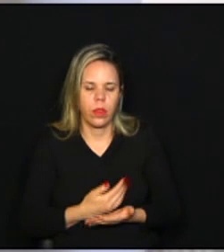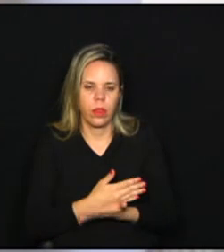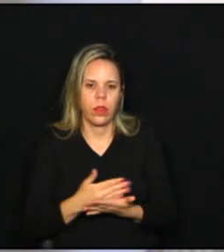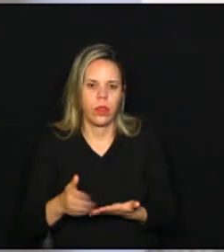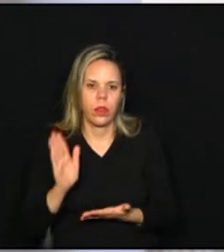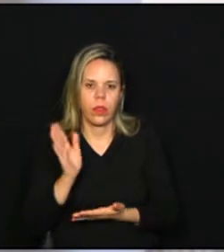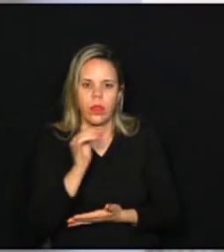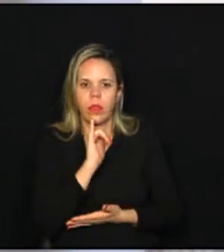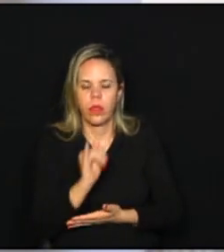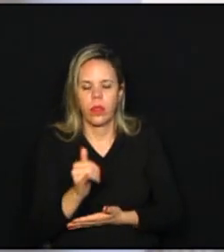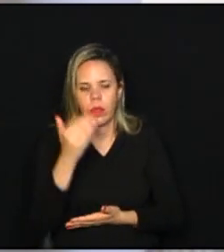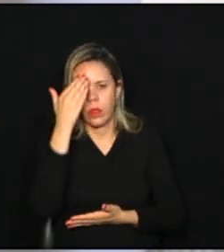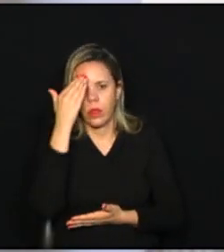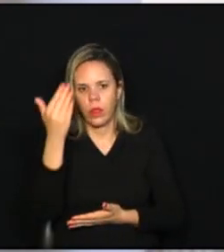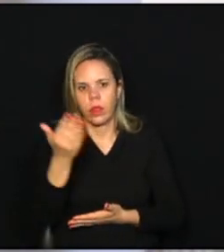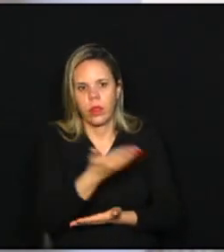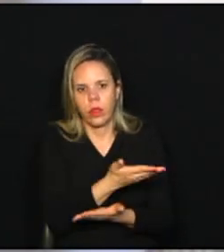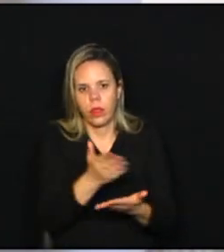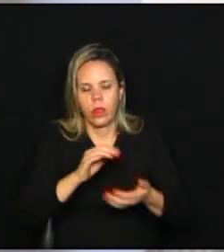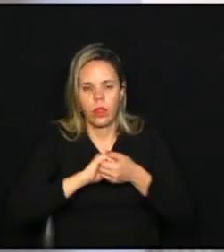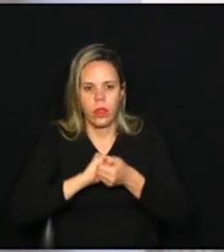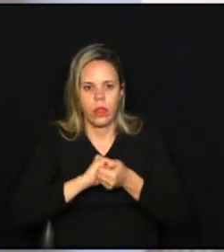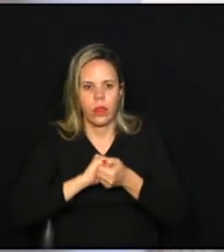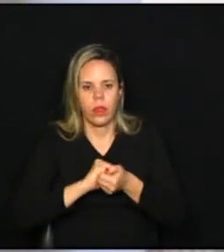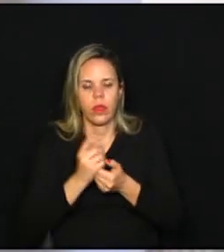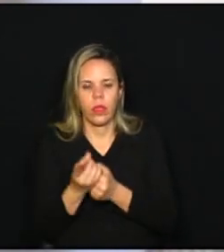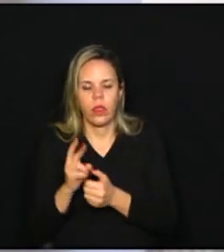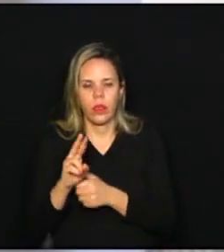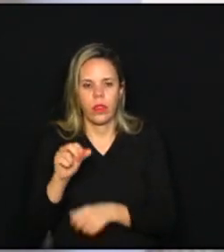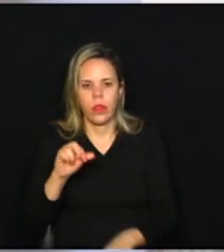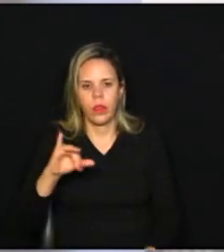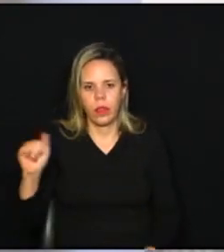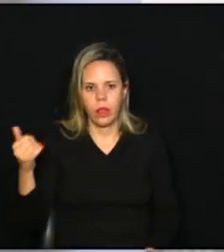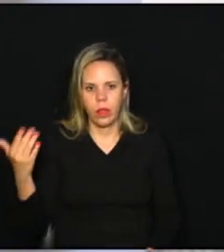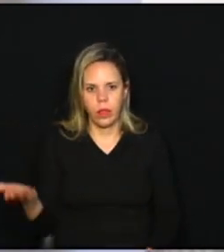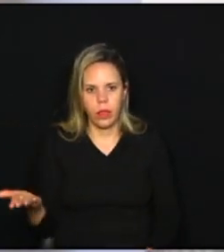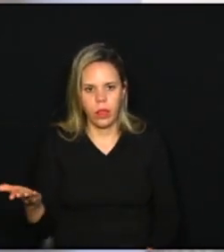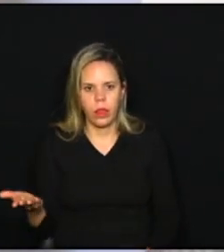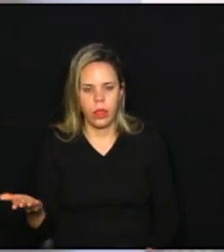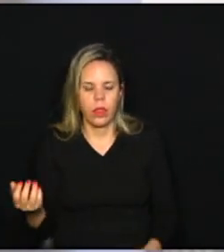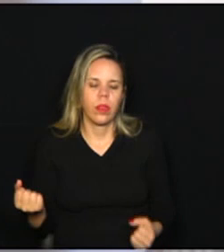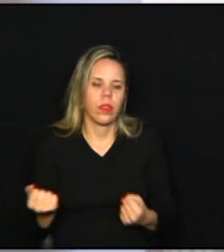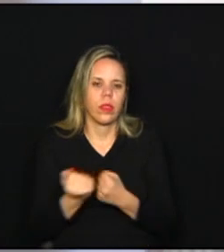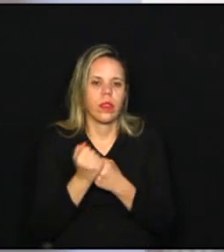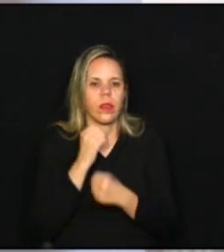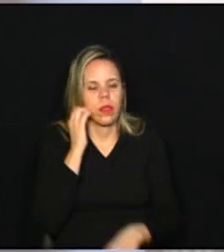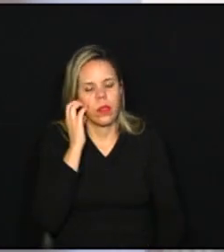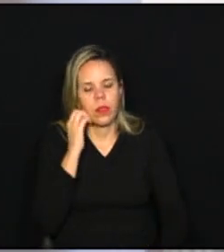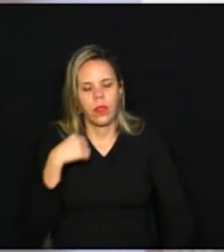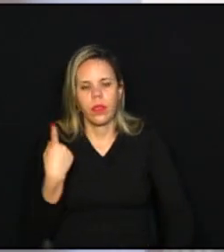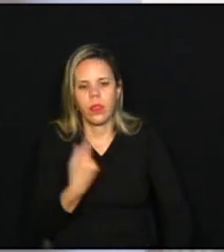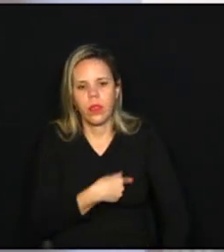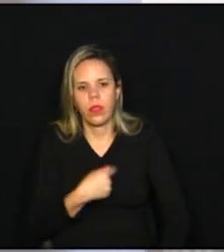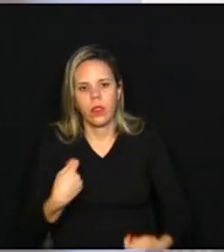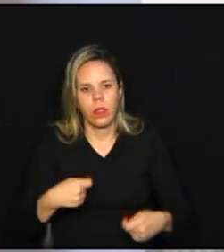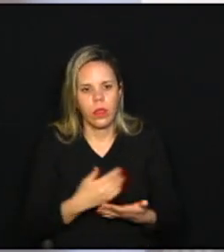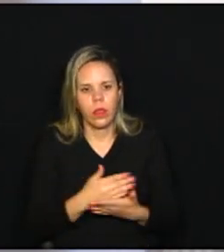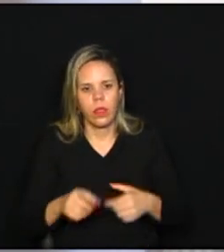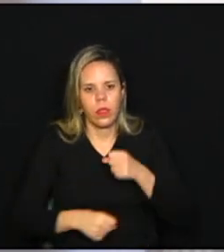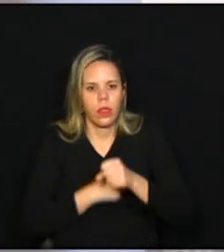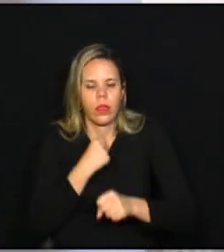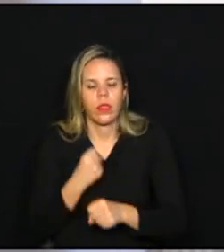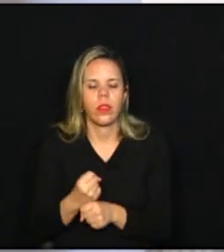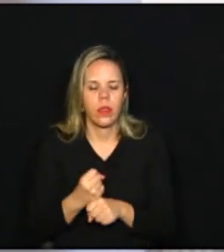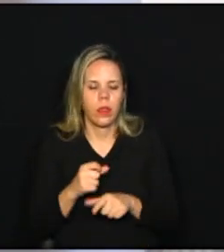já agradecendo e saudando a doutora Andréia, que deu o apoio que nós precisávamos desde o início do ano para